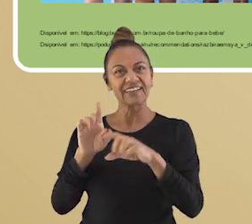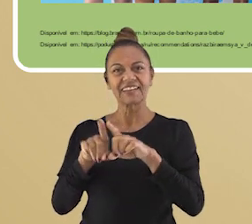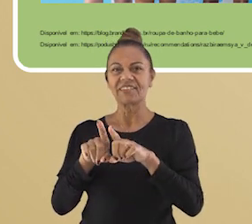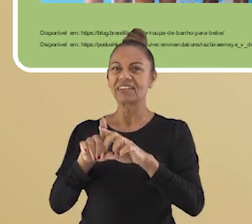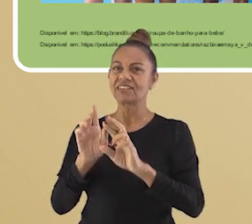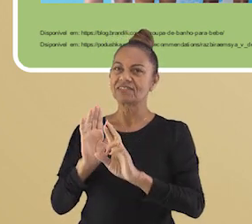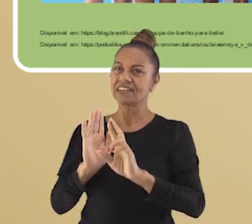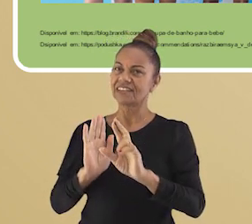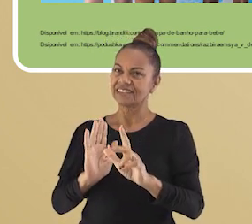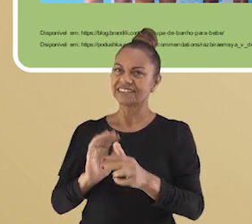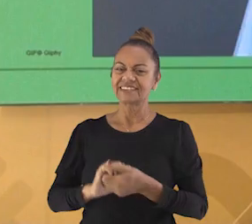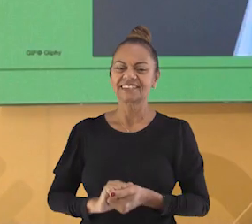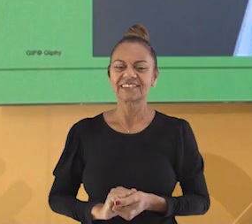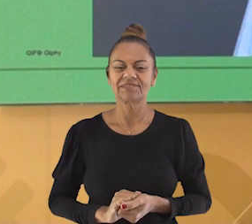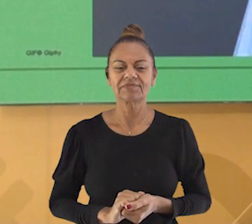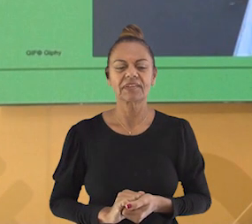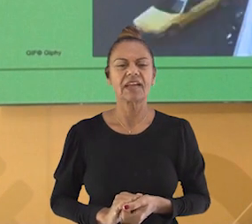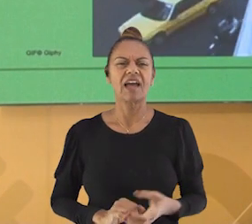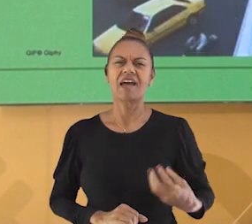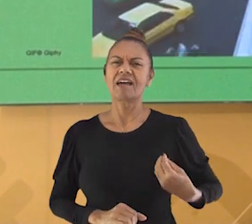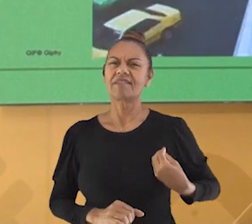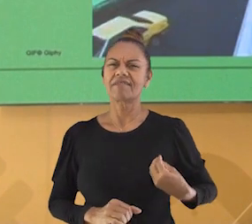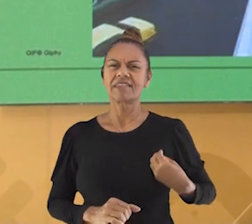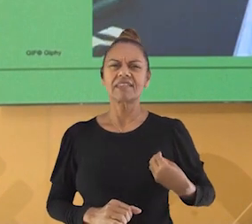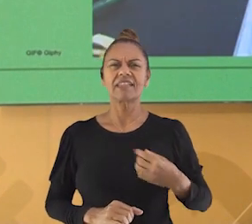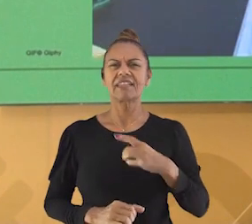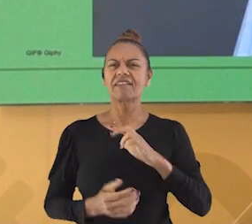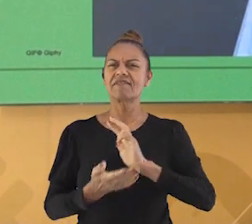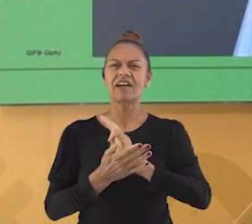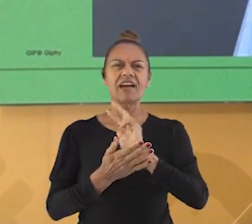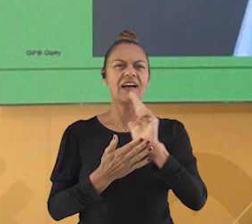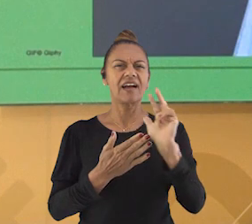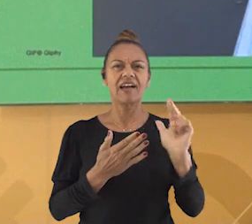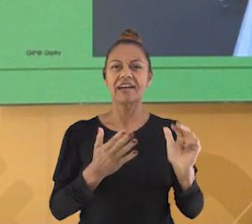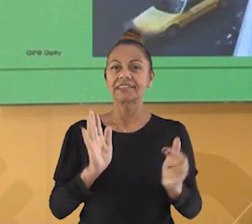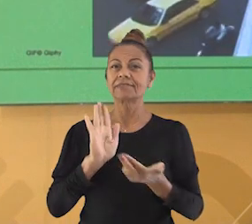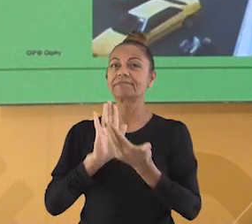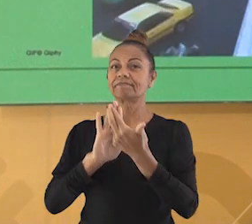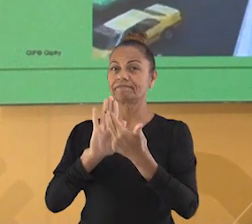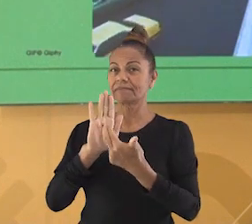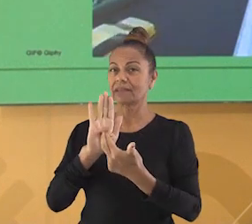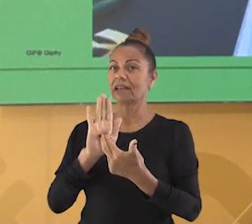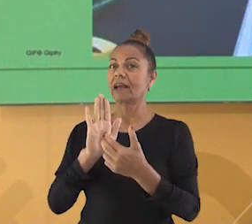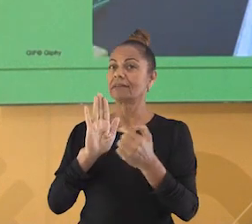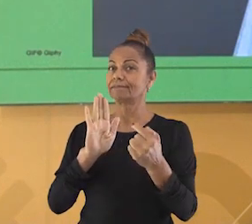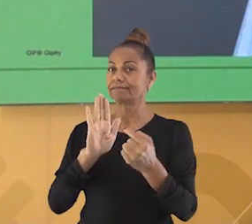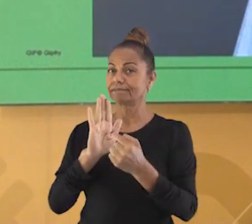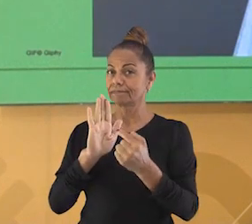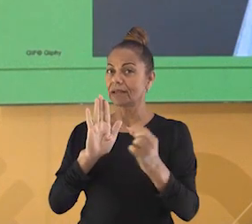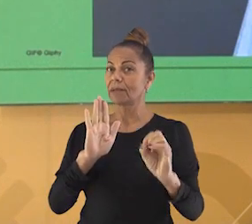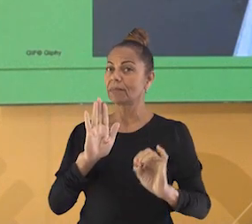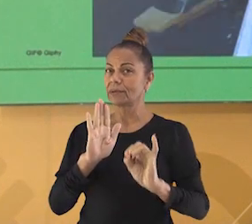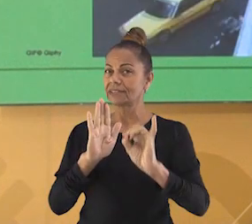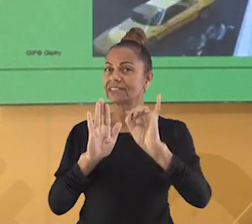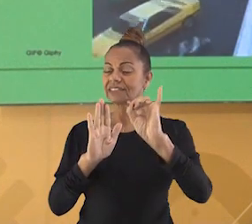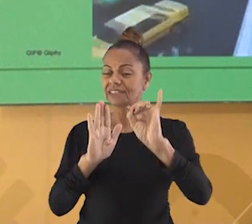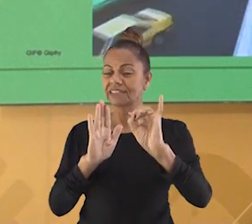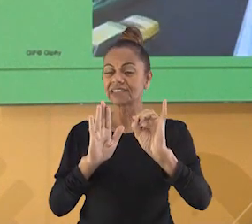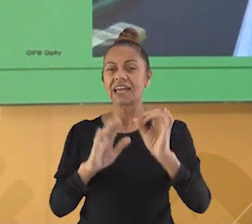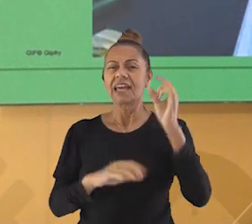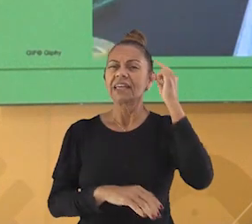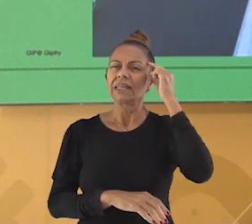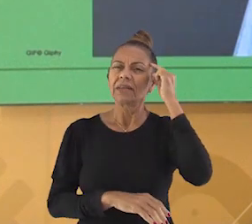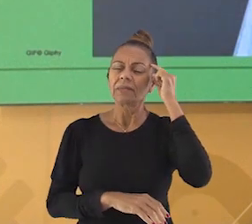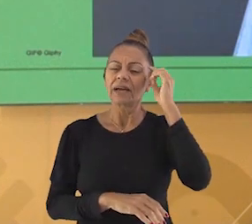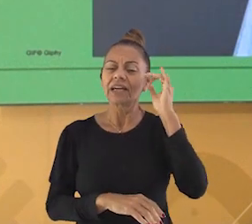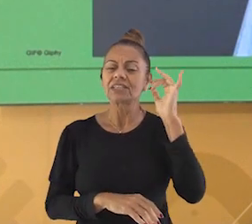têm regras diferentes. Várias coisas na vida têm regras, e elas são essenciais. Imaginem